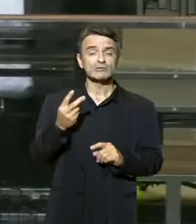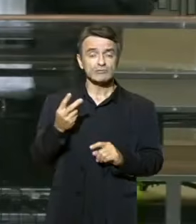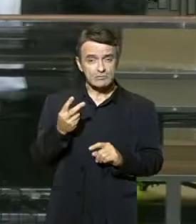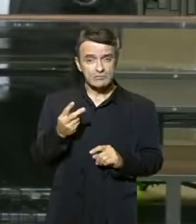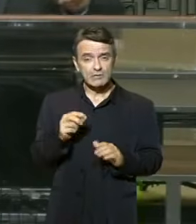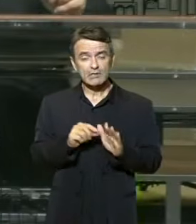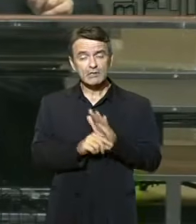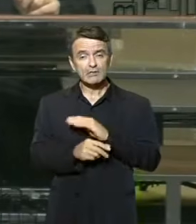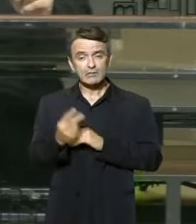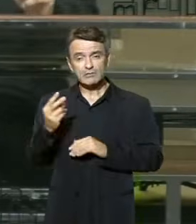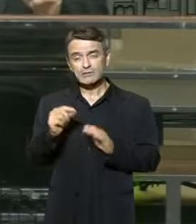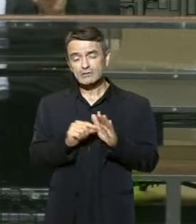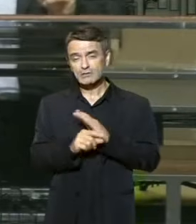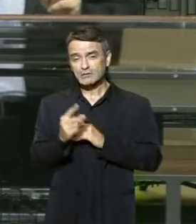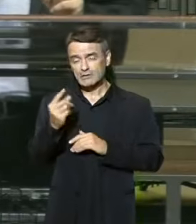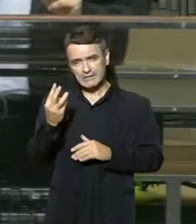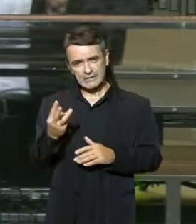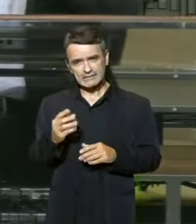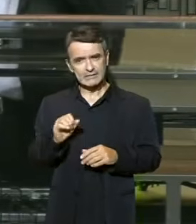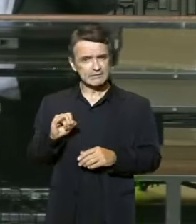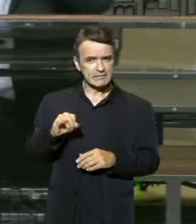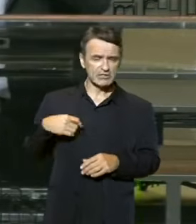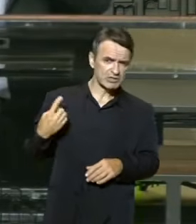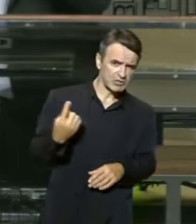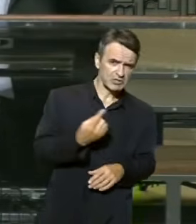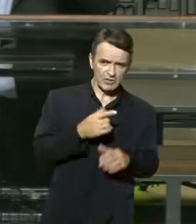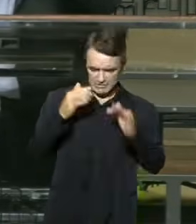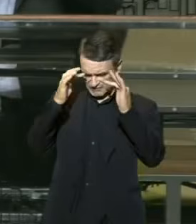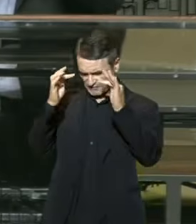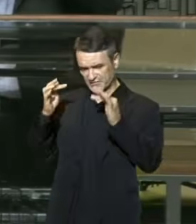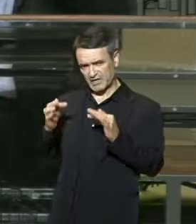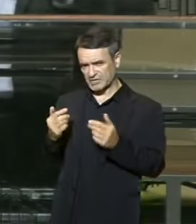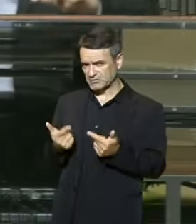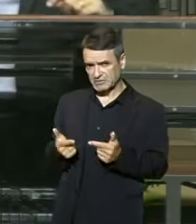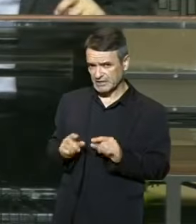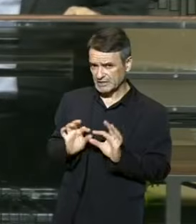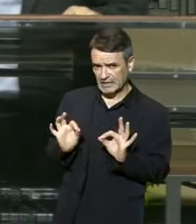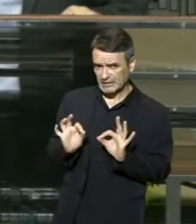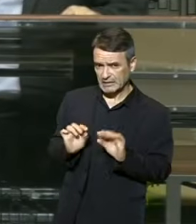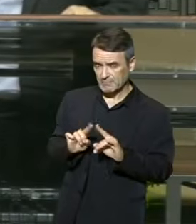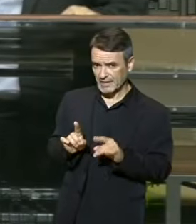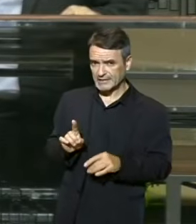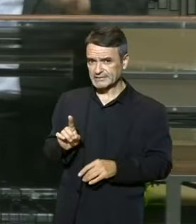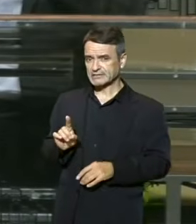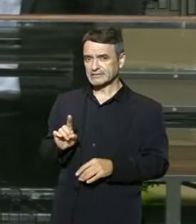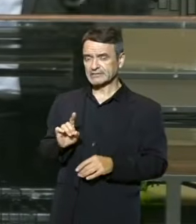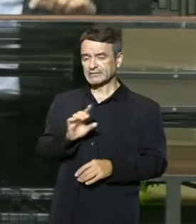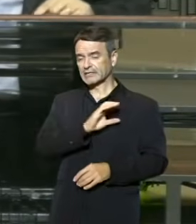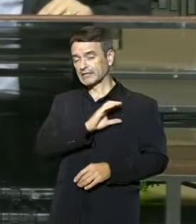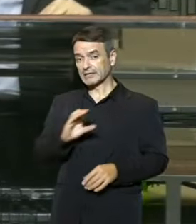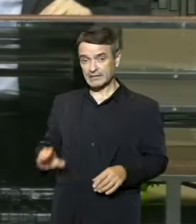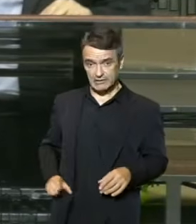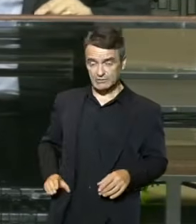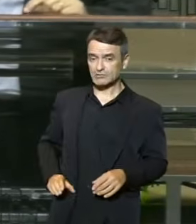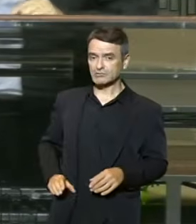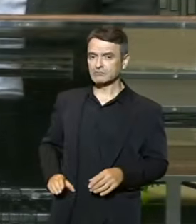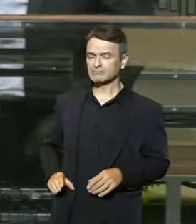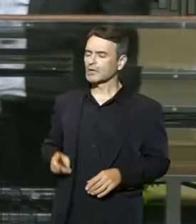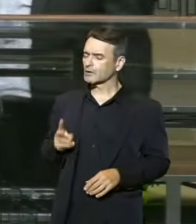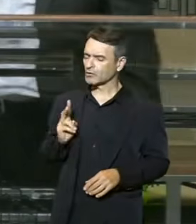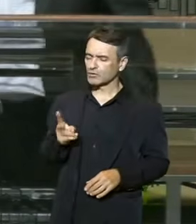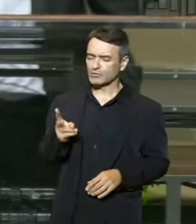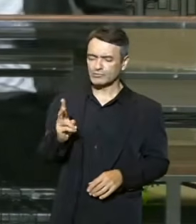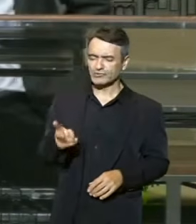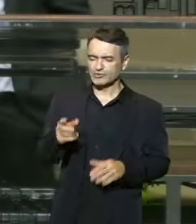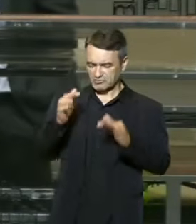Se não formos fiéis, Cristo continua fiel, pois ele não pode ser